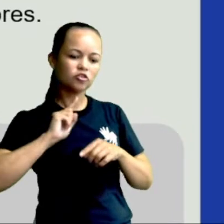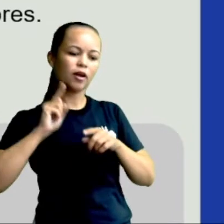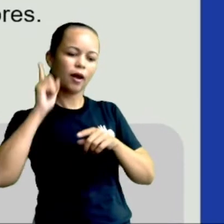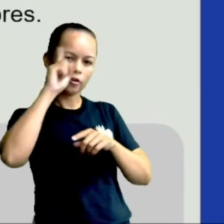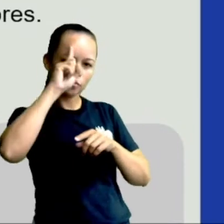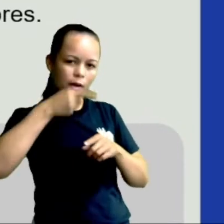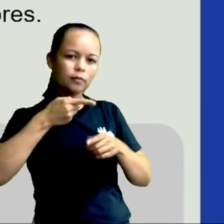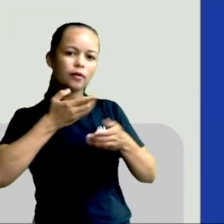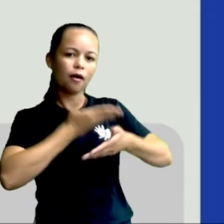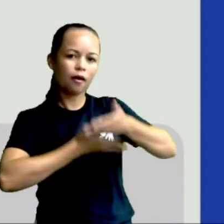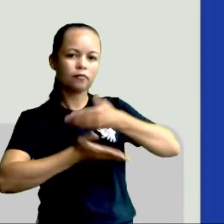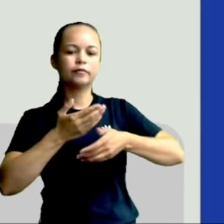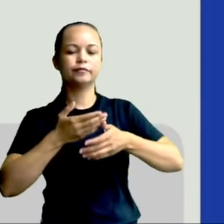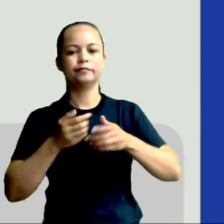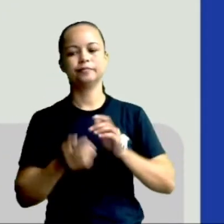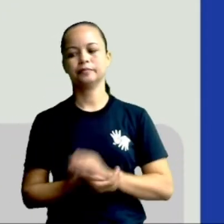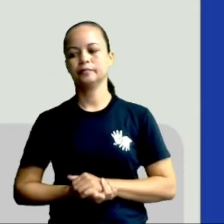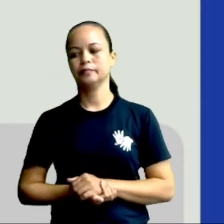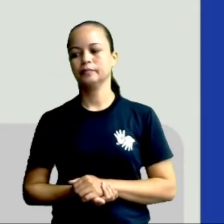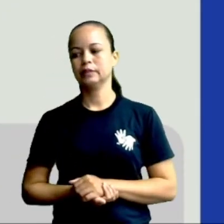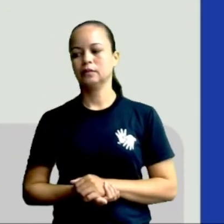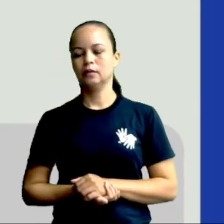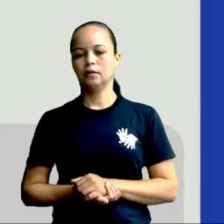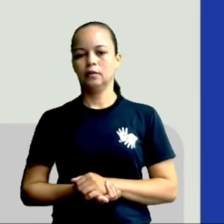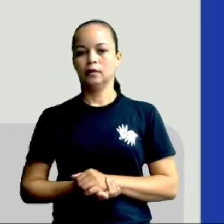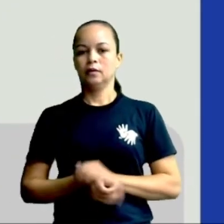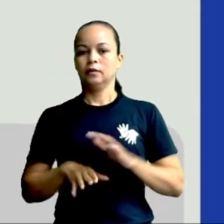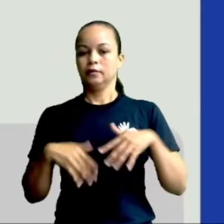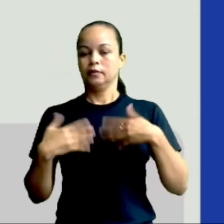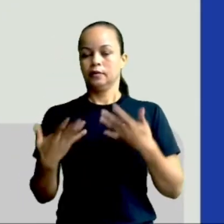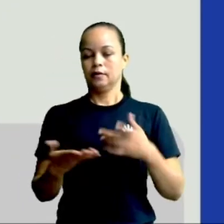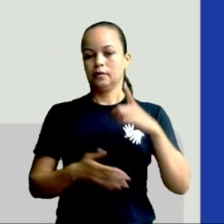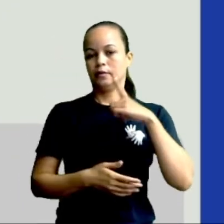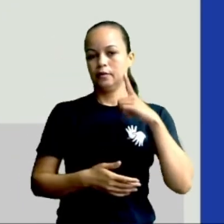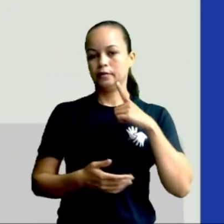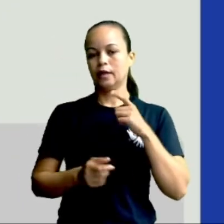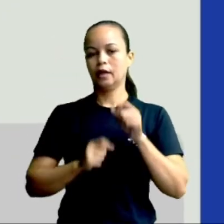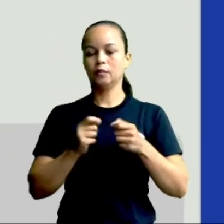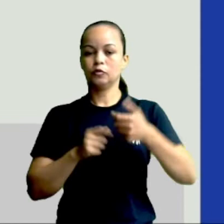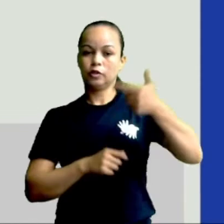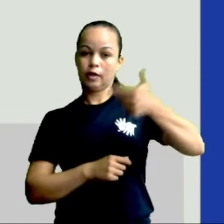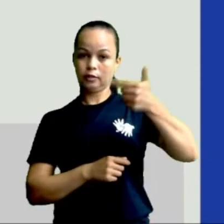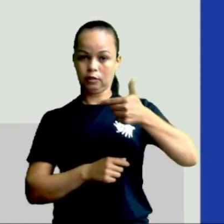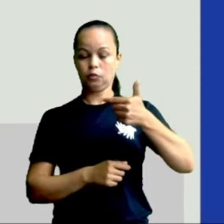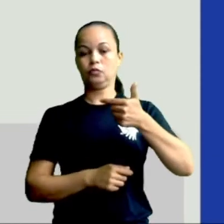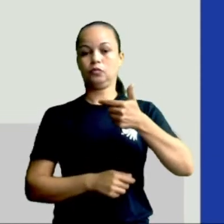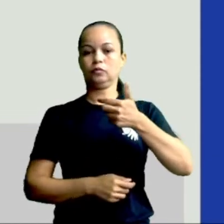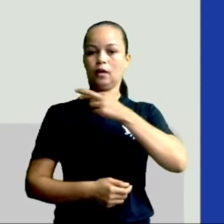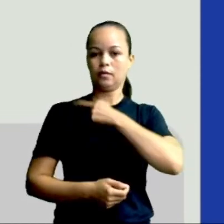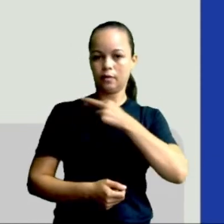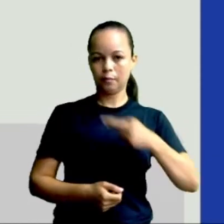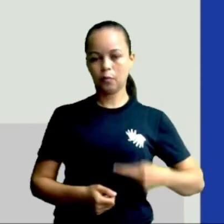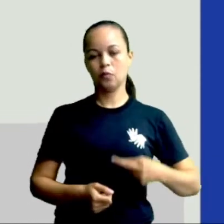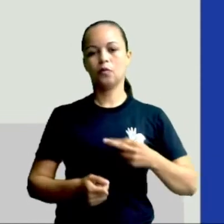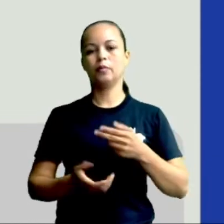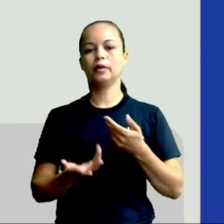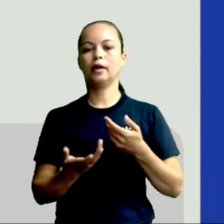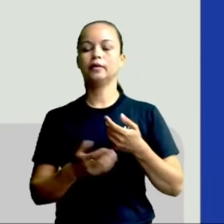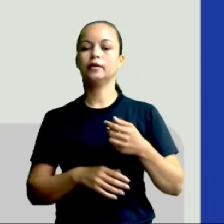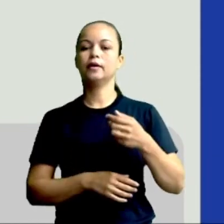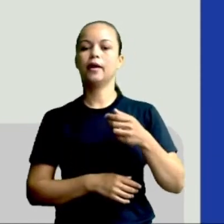Gerais, tá? E aí a gente tem a Segunda República, a